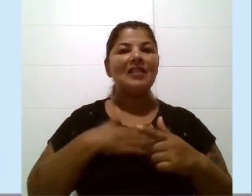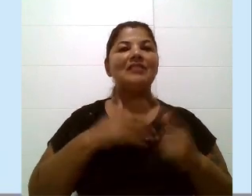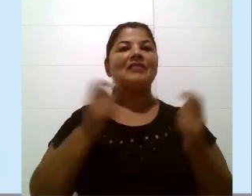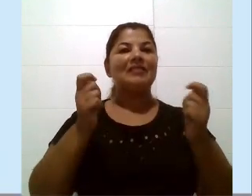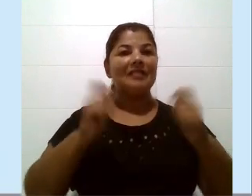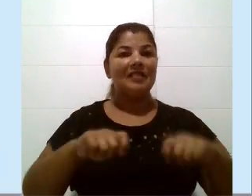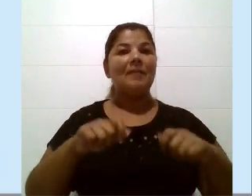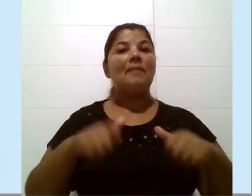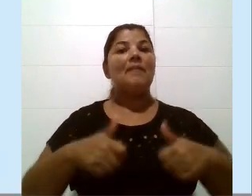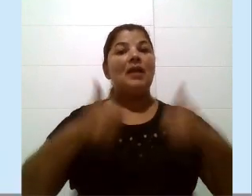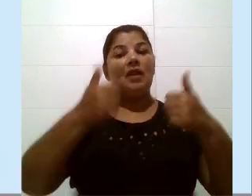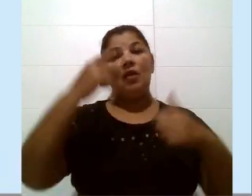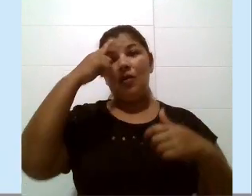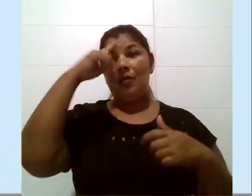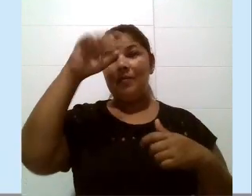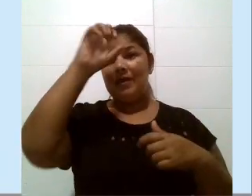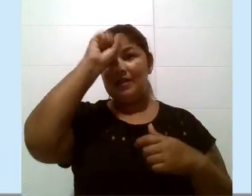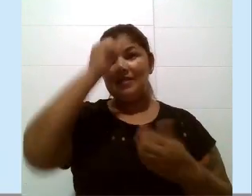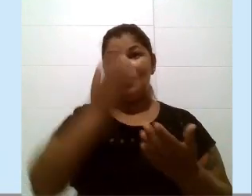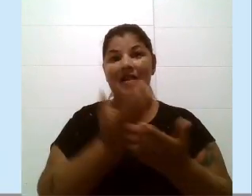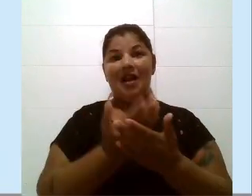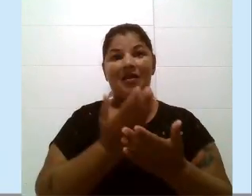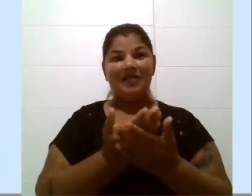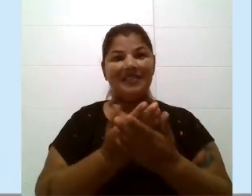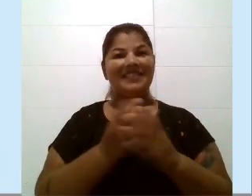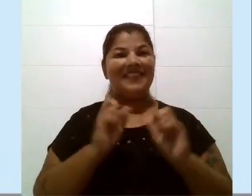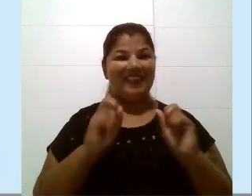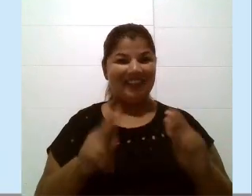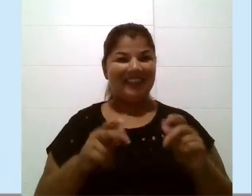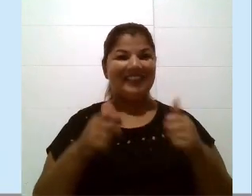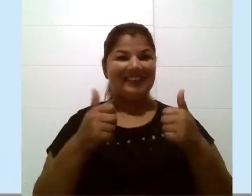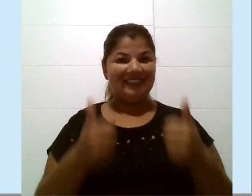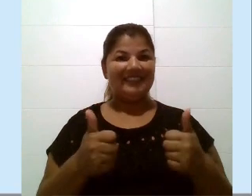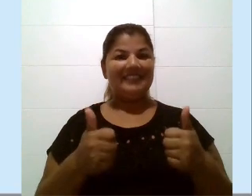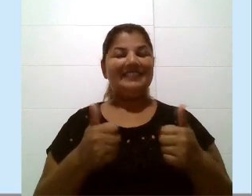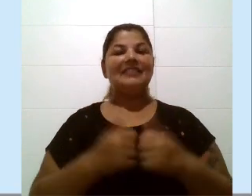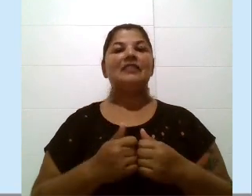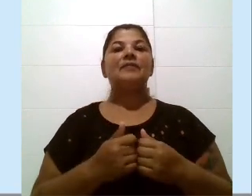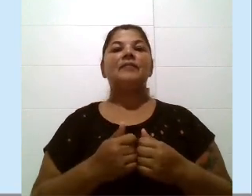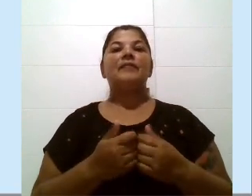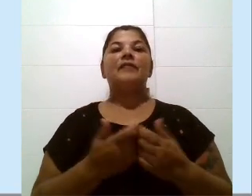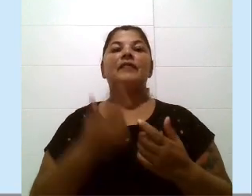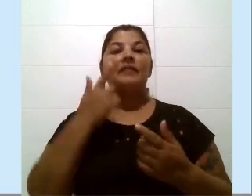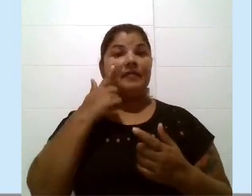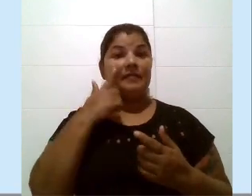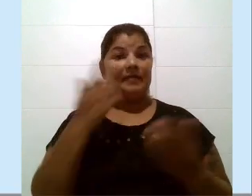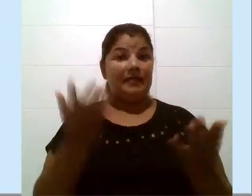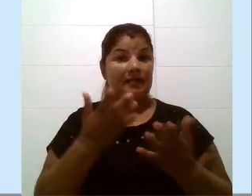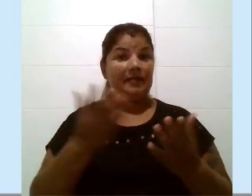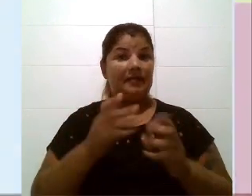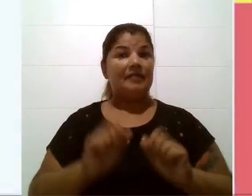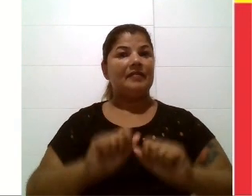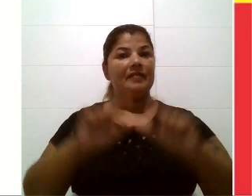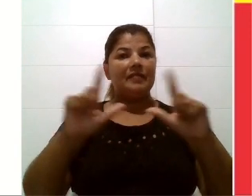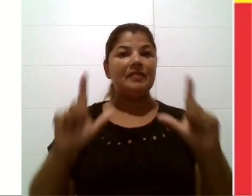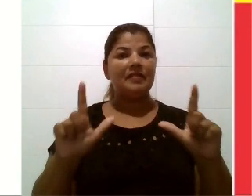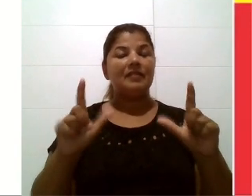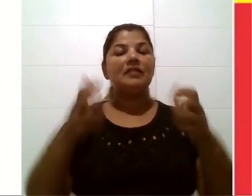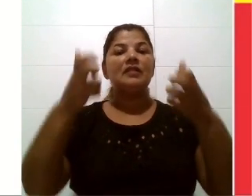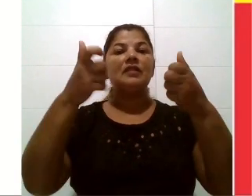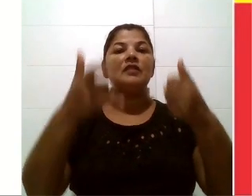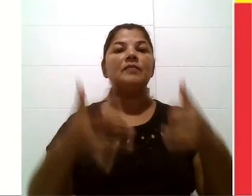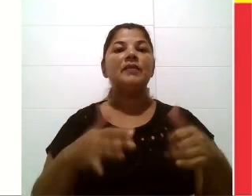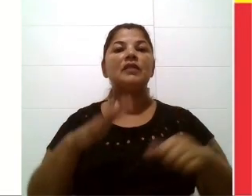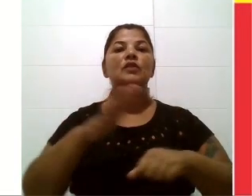para que você tenha maior compreensão da aula. Ok, sexto ano, vamos à aula, tá? Acompanha na tela. Gente, vamos falar um